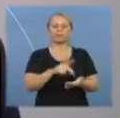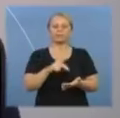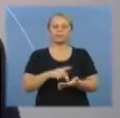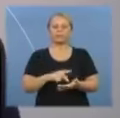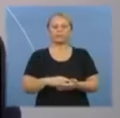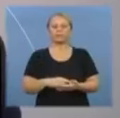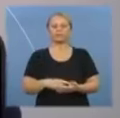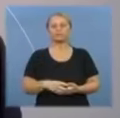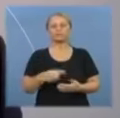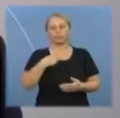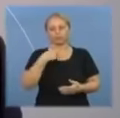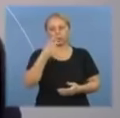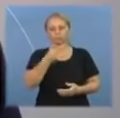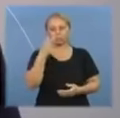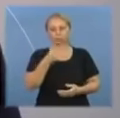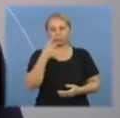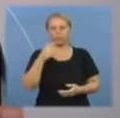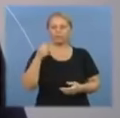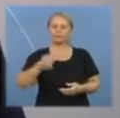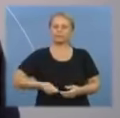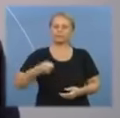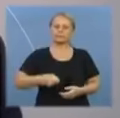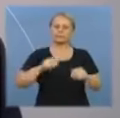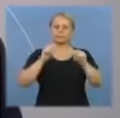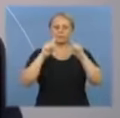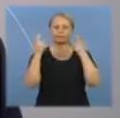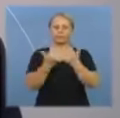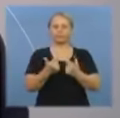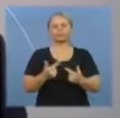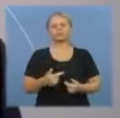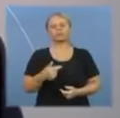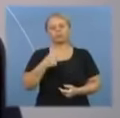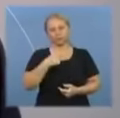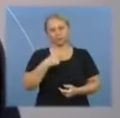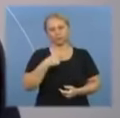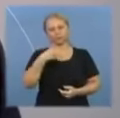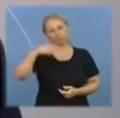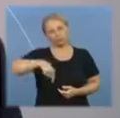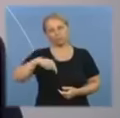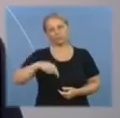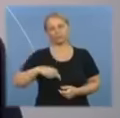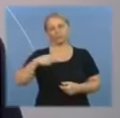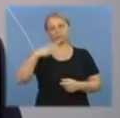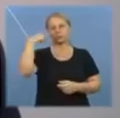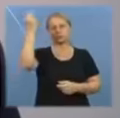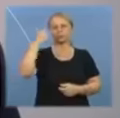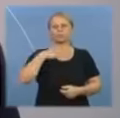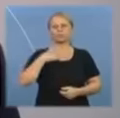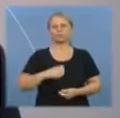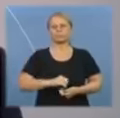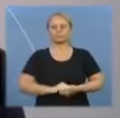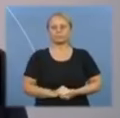na Assembleia falar e fazer essa cobrança, porque foi para isso que eu fui eleito pelo povo da minha cidade de Mossoró e do meu estado.